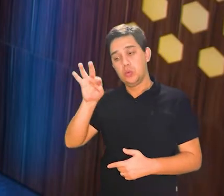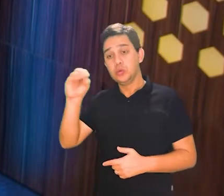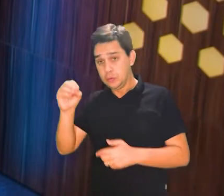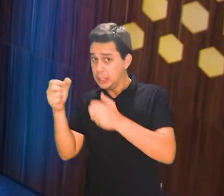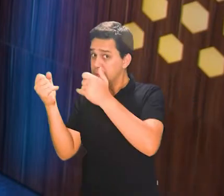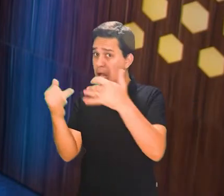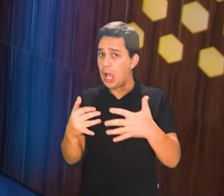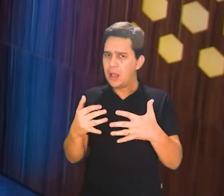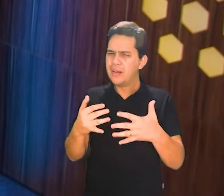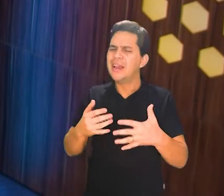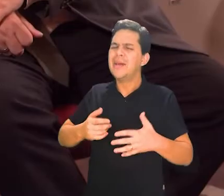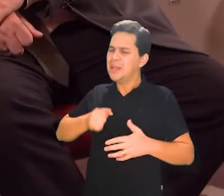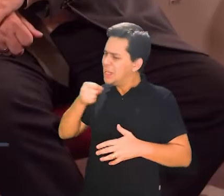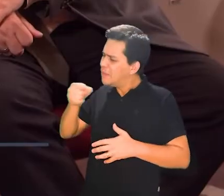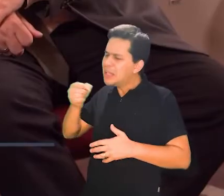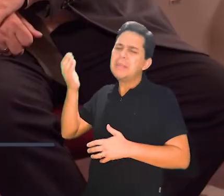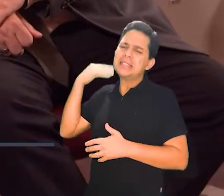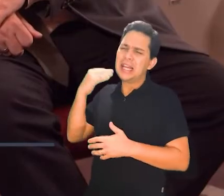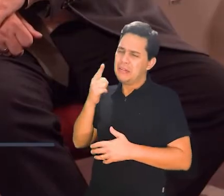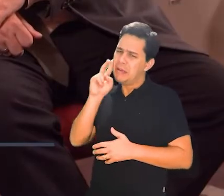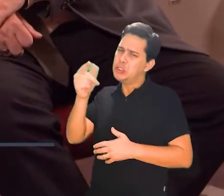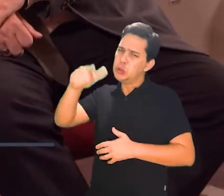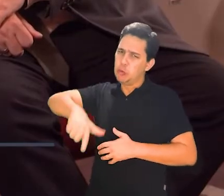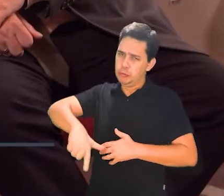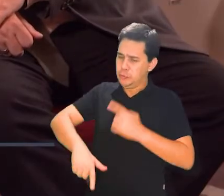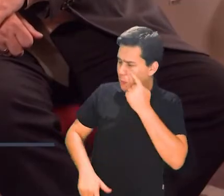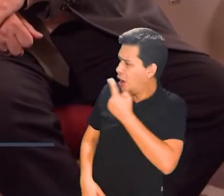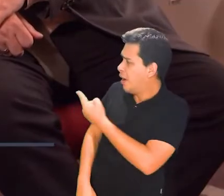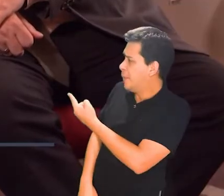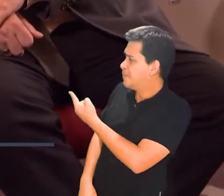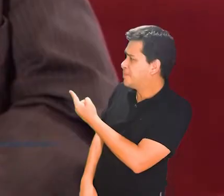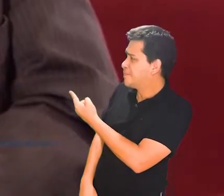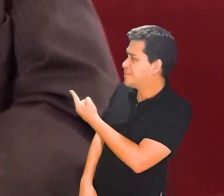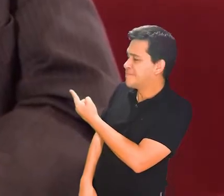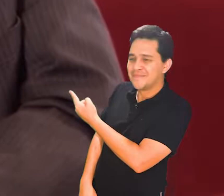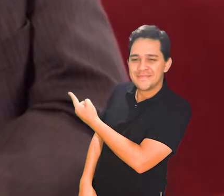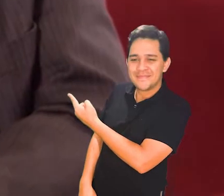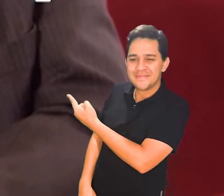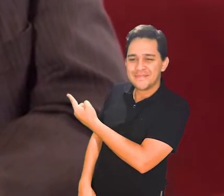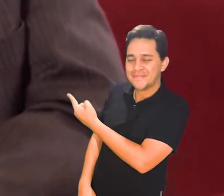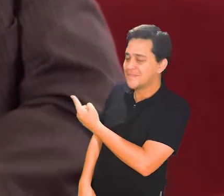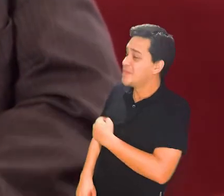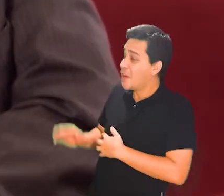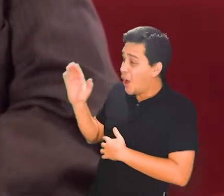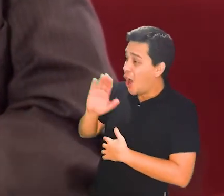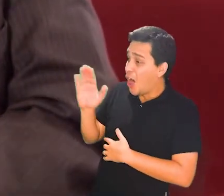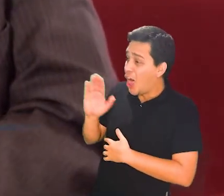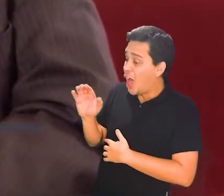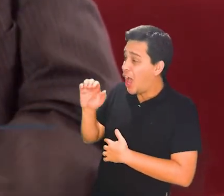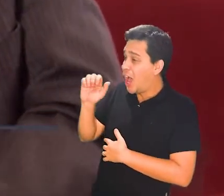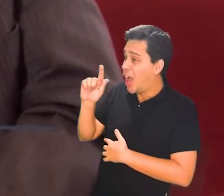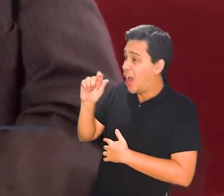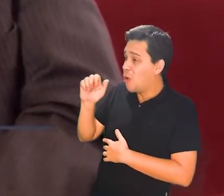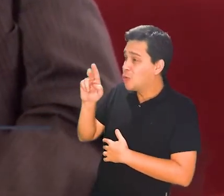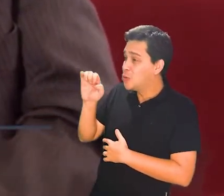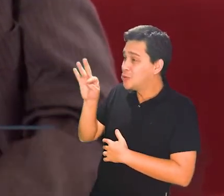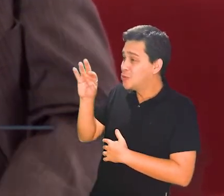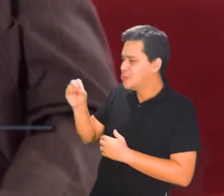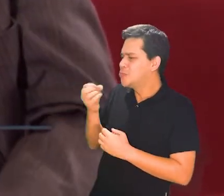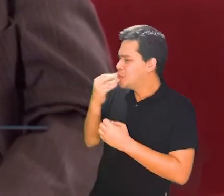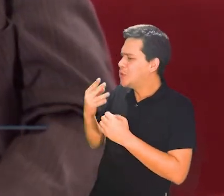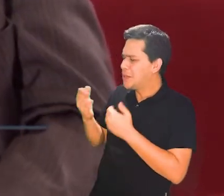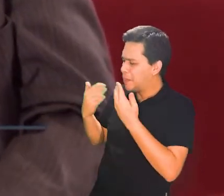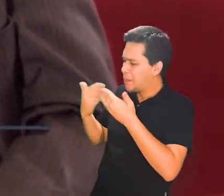desta conversa. Olá, doutor Augusto, seja muito bem-vindo ao MP Cidadão. Obrigado, Juliana. agradeço muito a oportunidade de poder